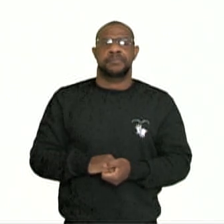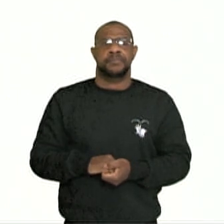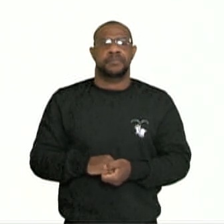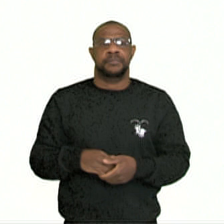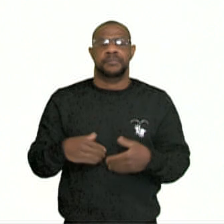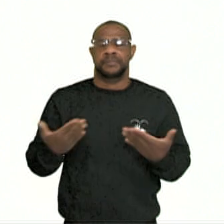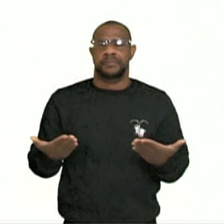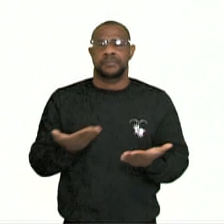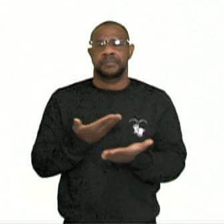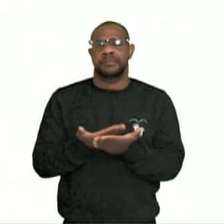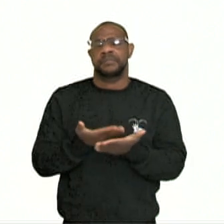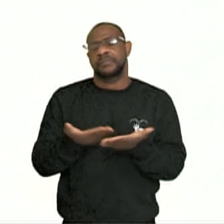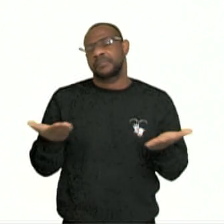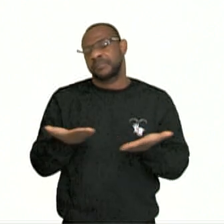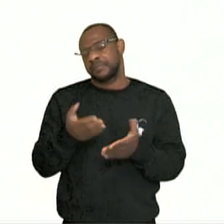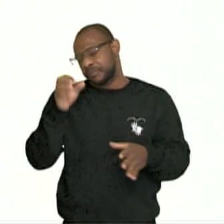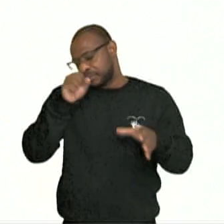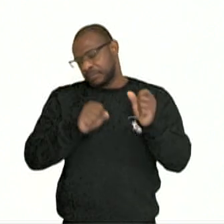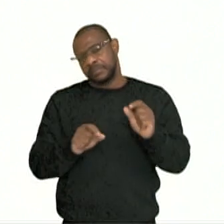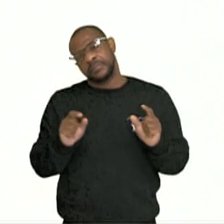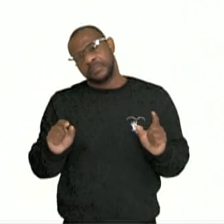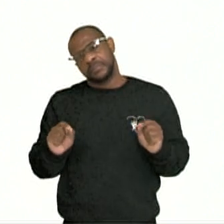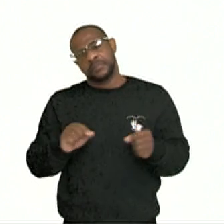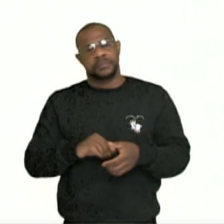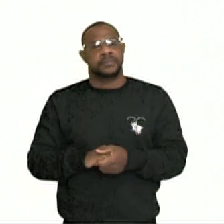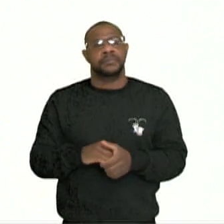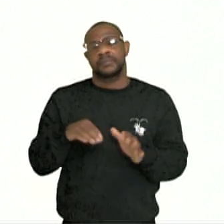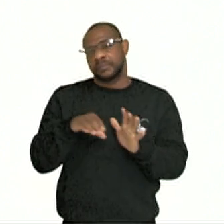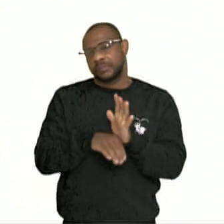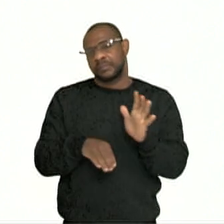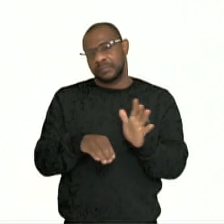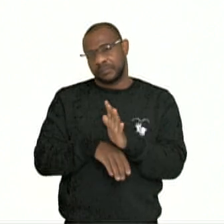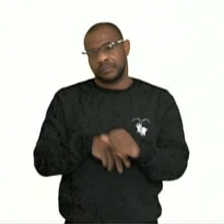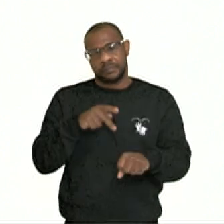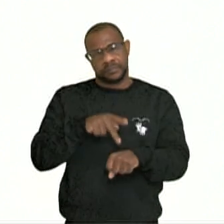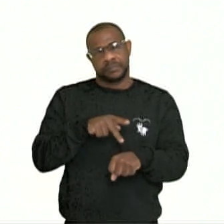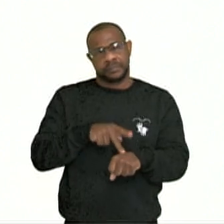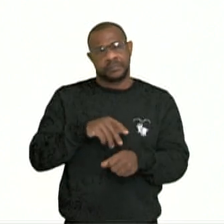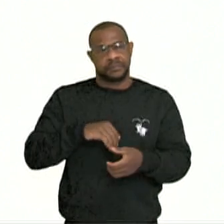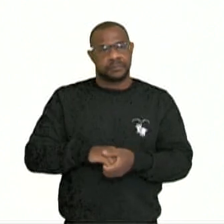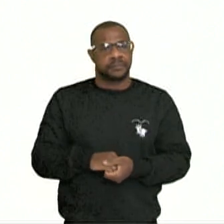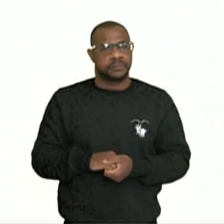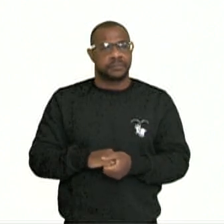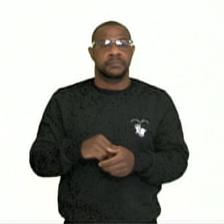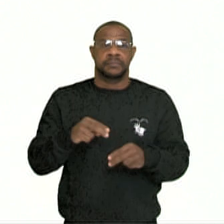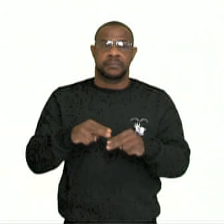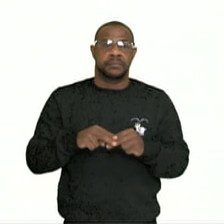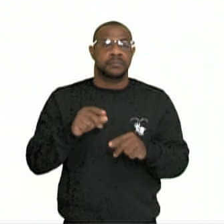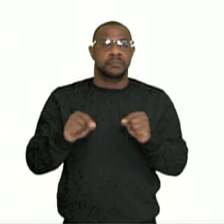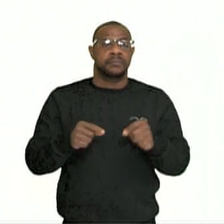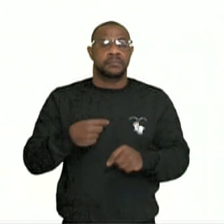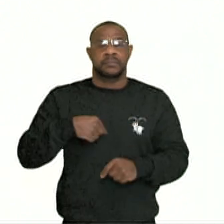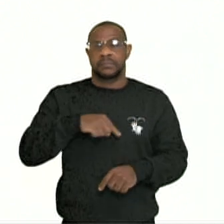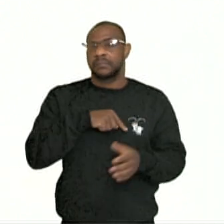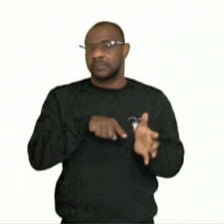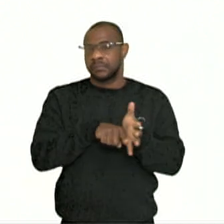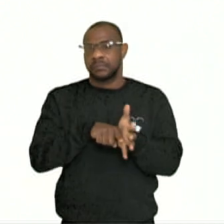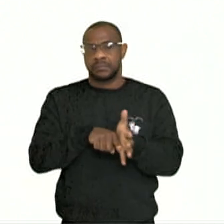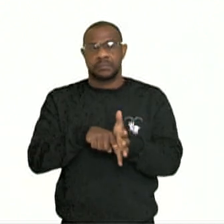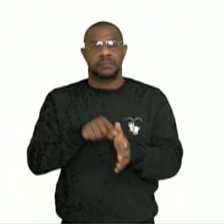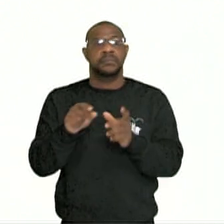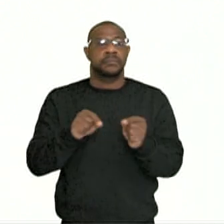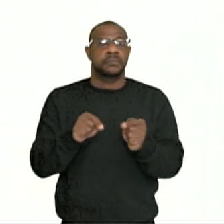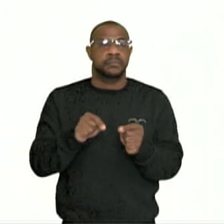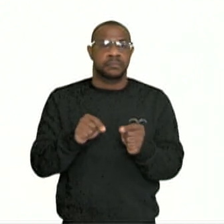ver. E o que nós vimos na aula? O conceito de rocha metamórfica. Por isso, nós consultamos lá no dicionário o